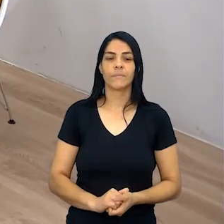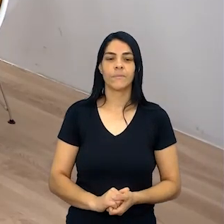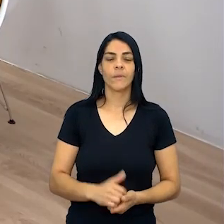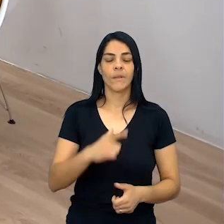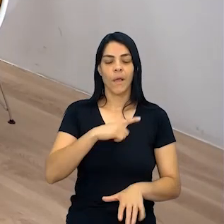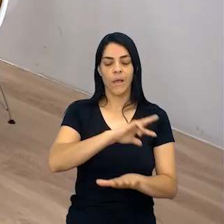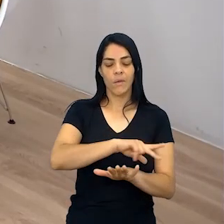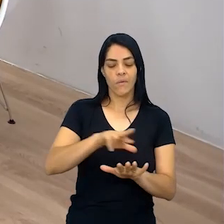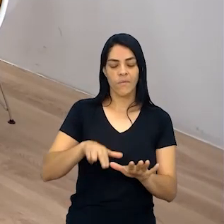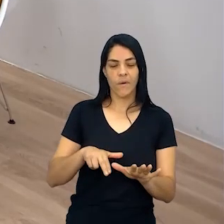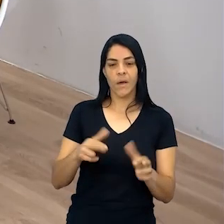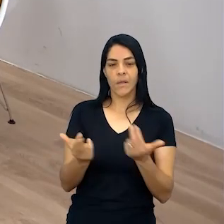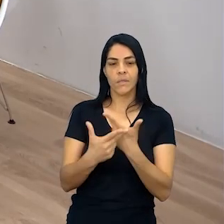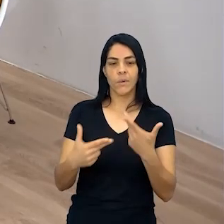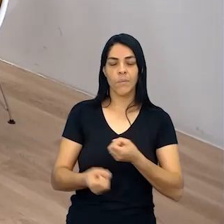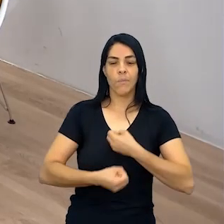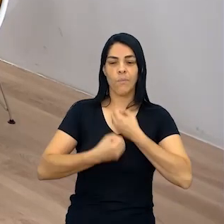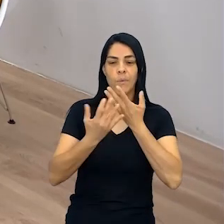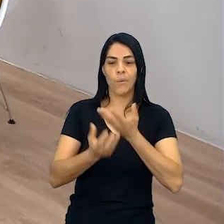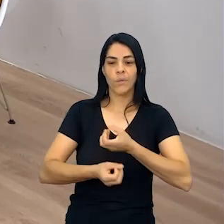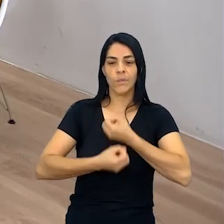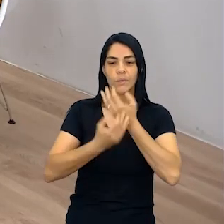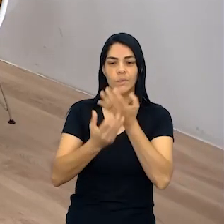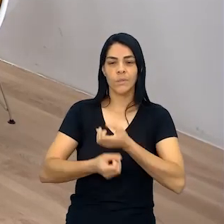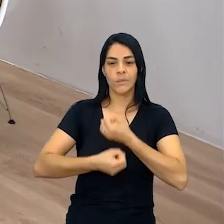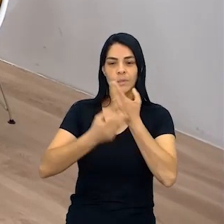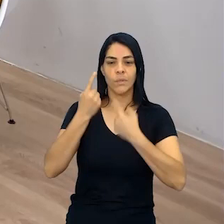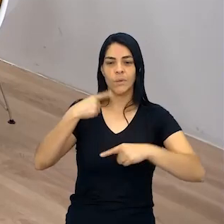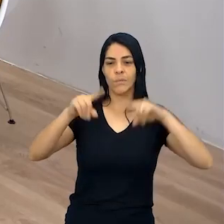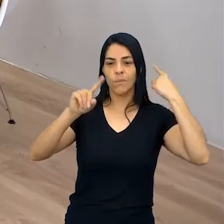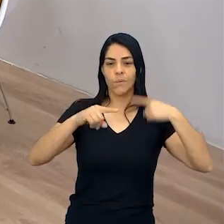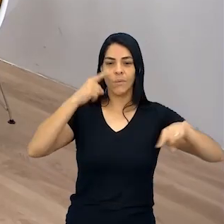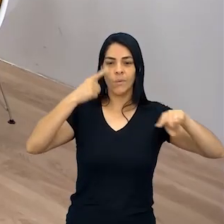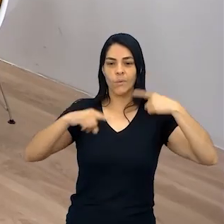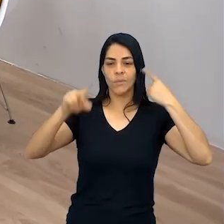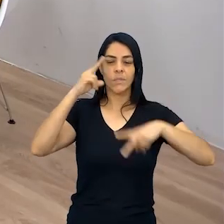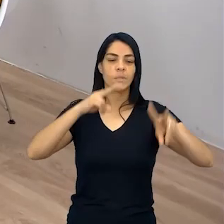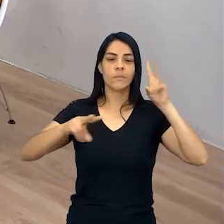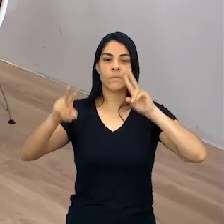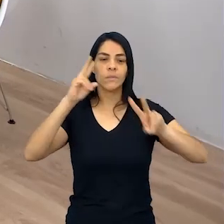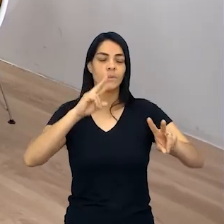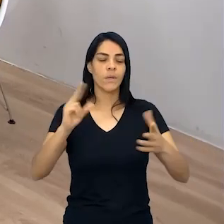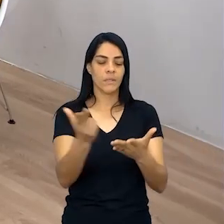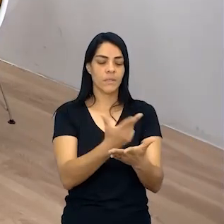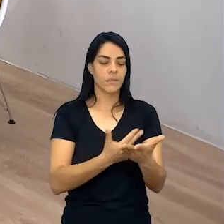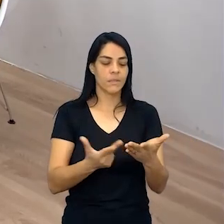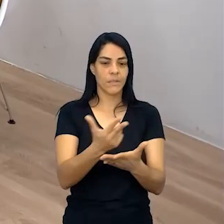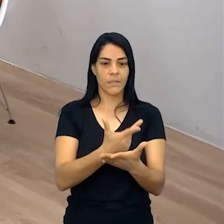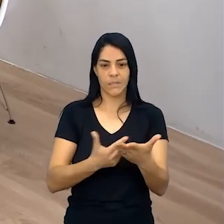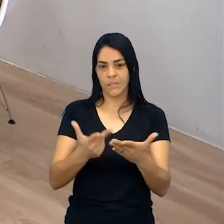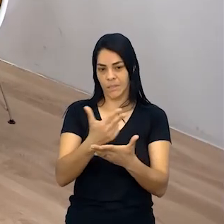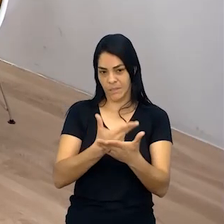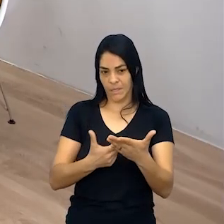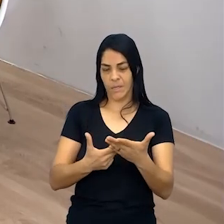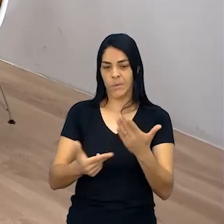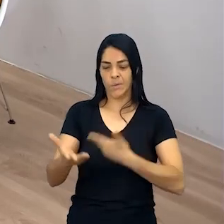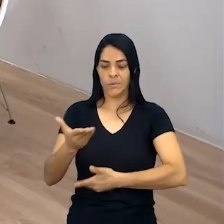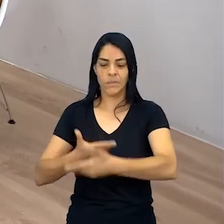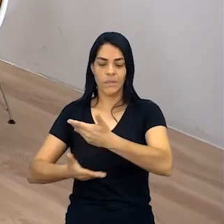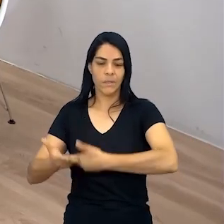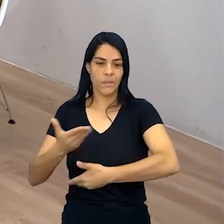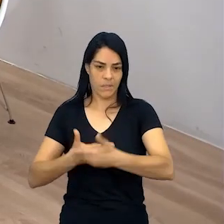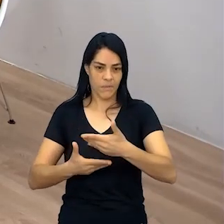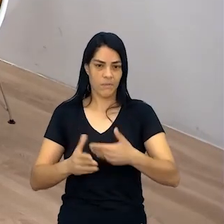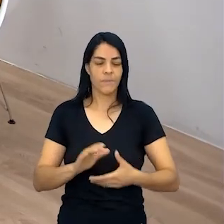Muitas coisas. Poesia, né? Música, artes visuais, desenhos interativos. Sim. E a gente vê assim, o pessoal puxa muito para